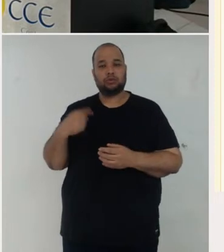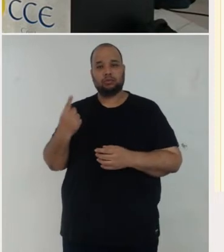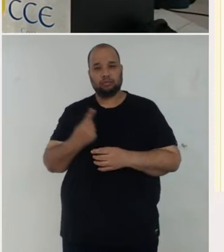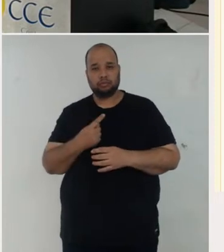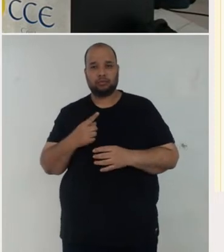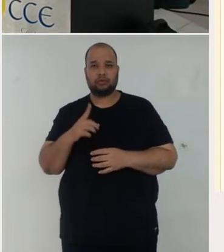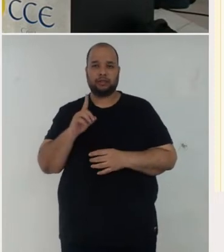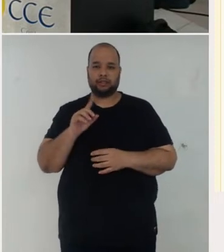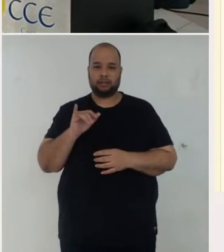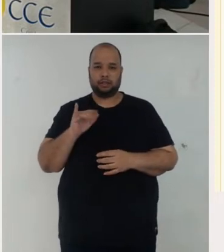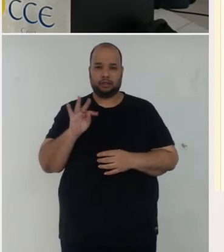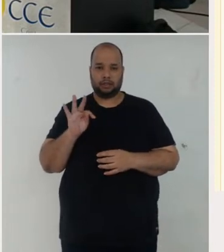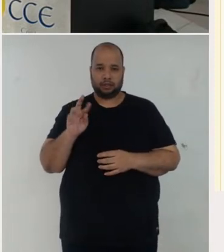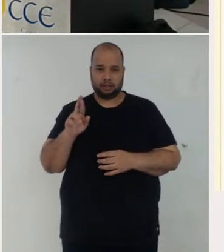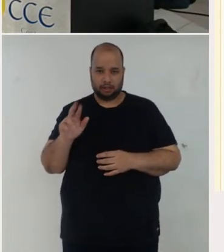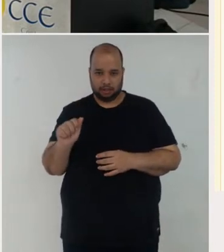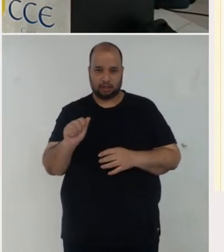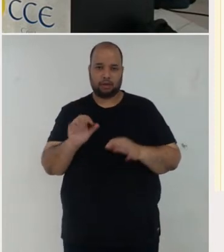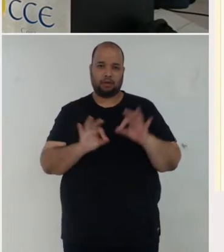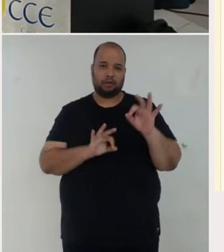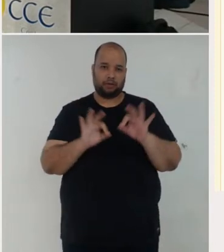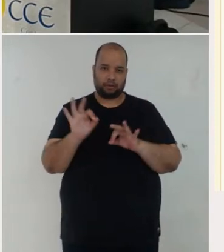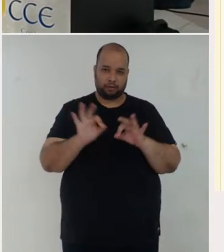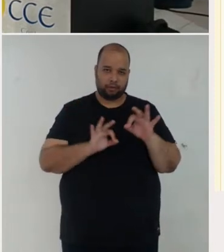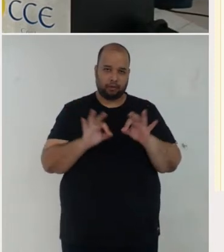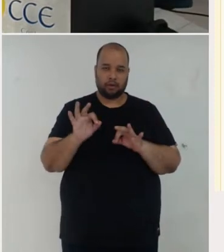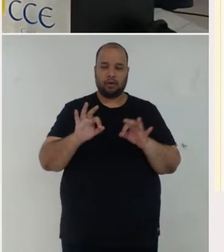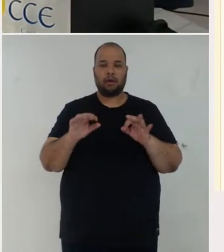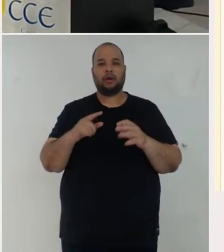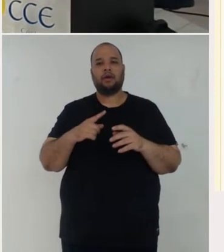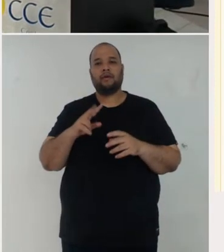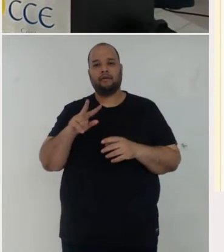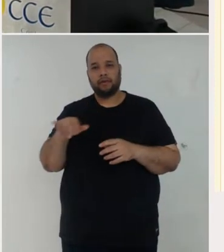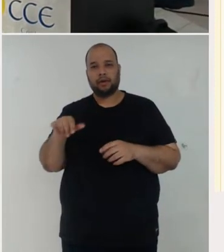Vamos passar a eliminar